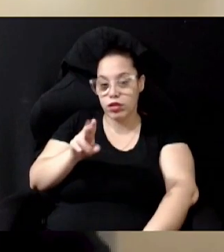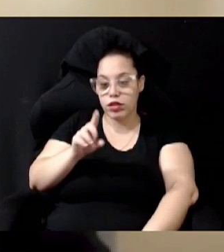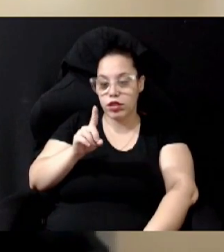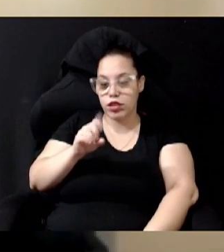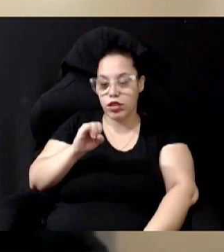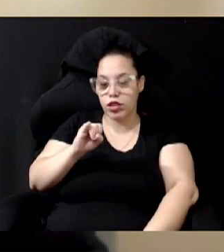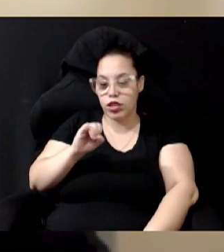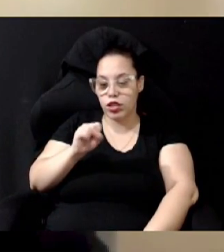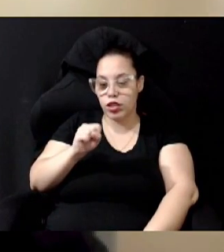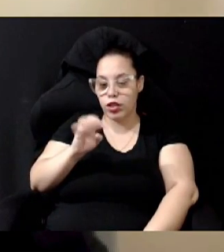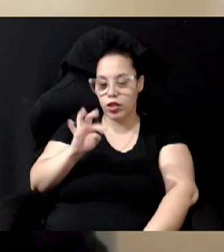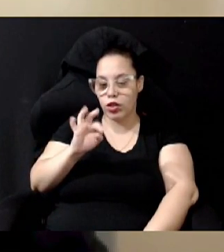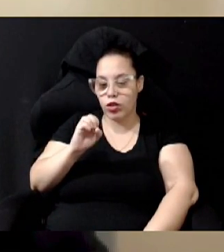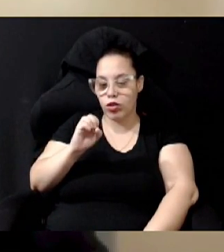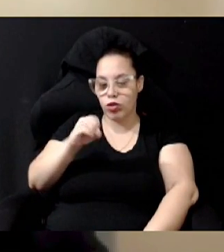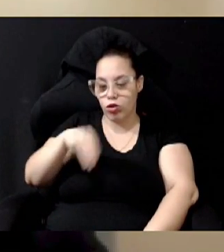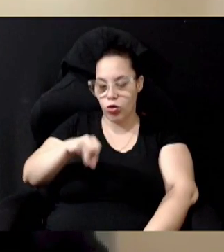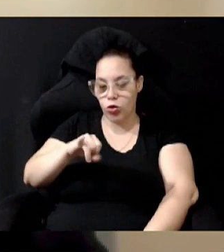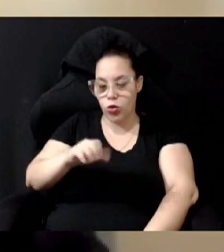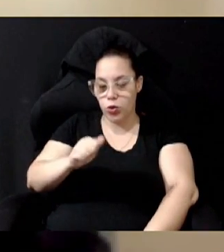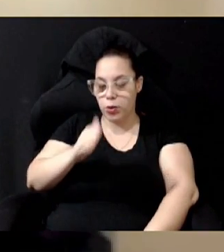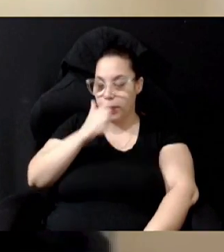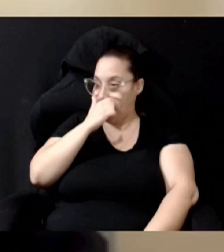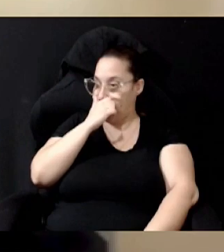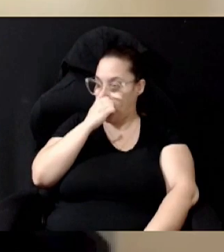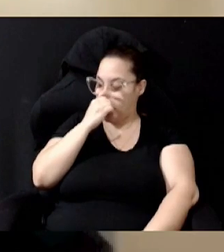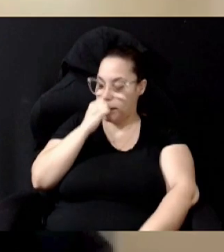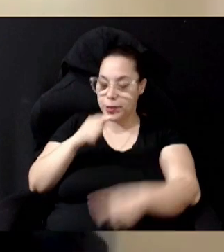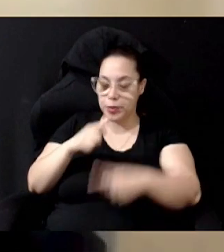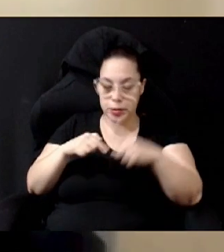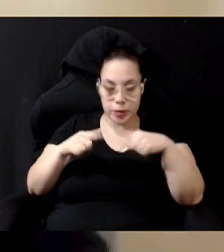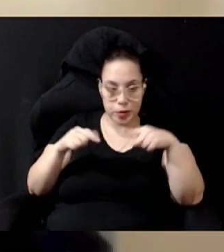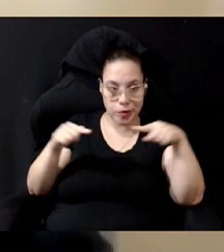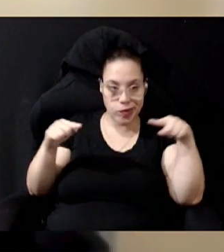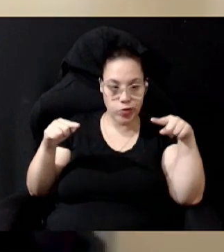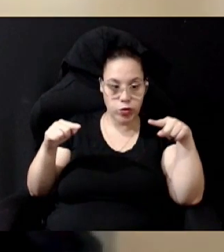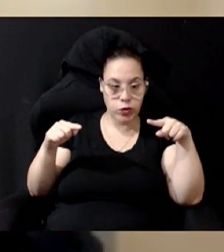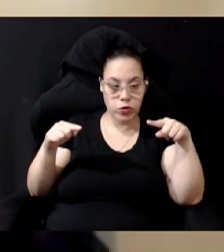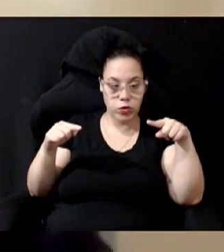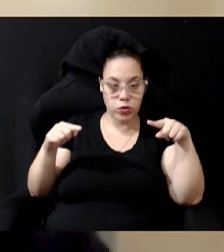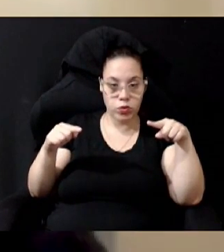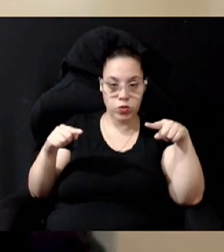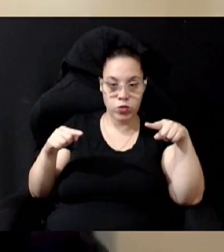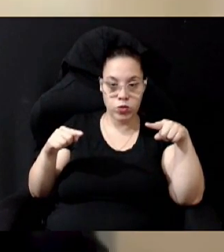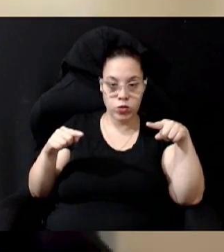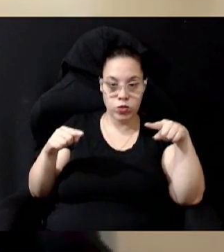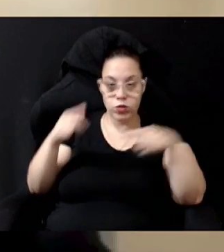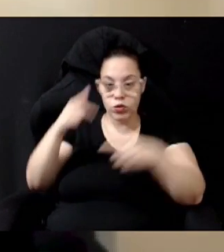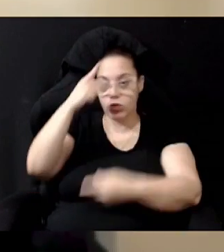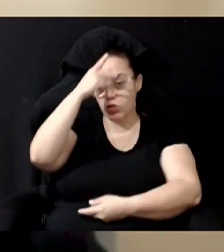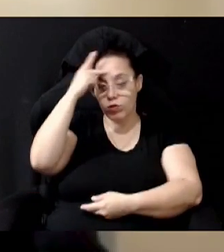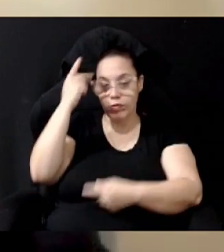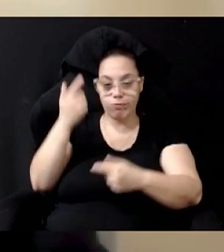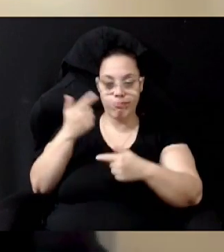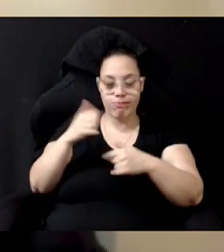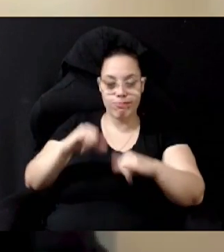Este grupo é um grupo bastante diversificado, mas muitas das pessoas que